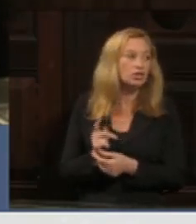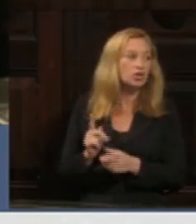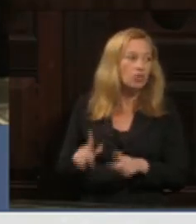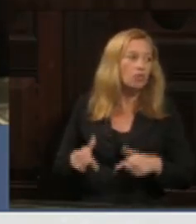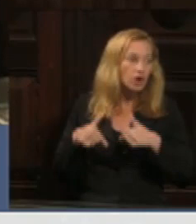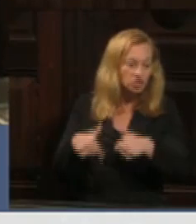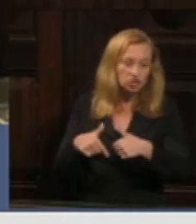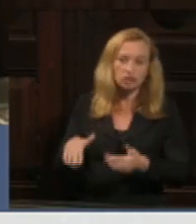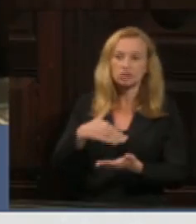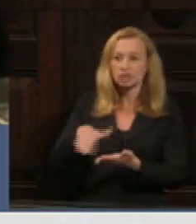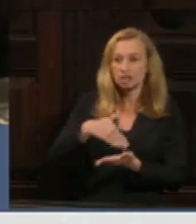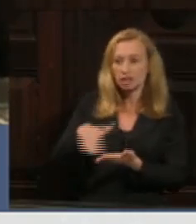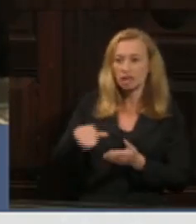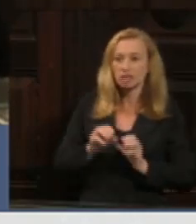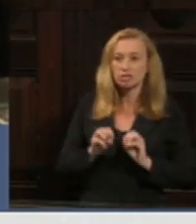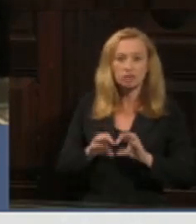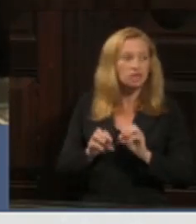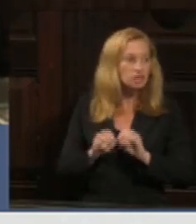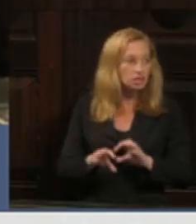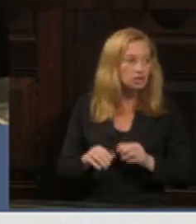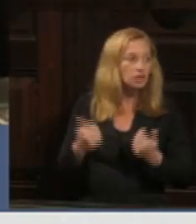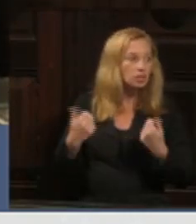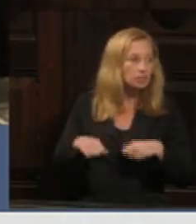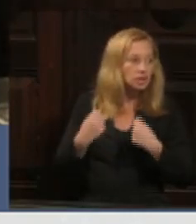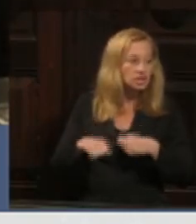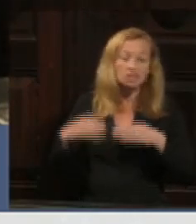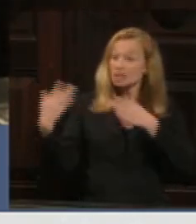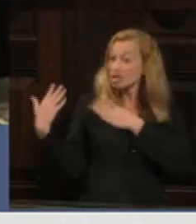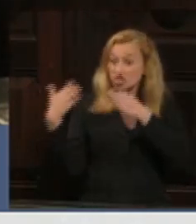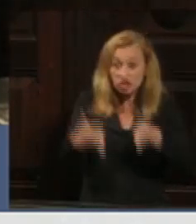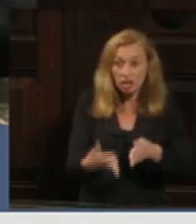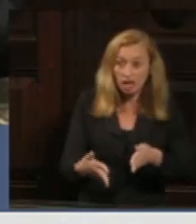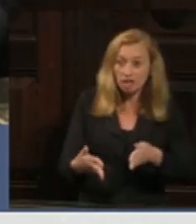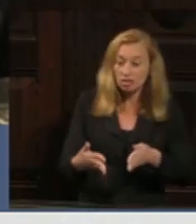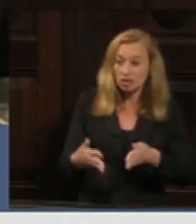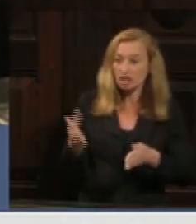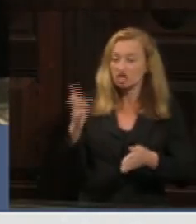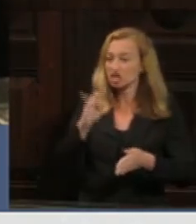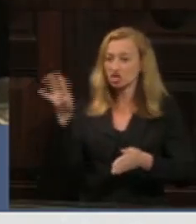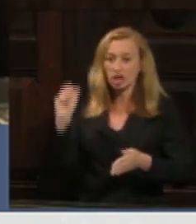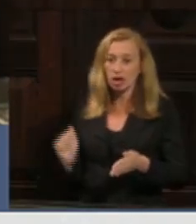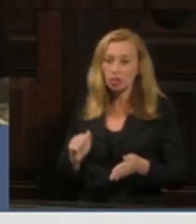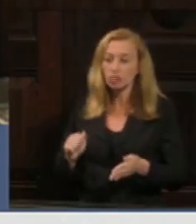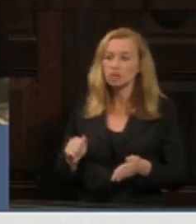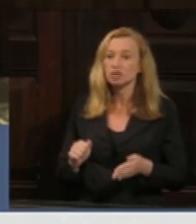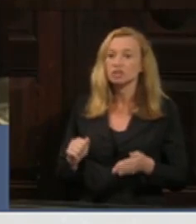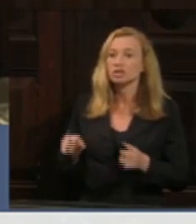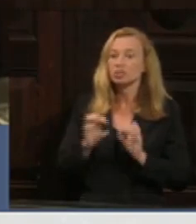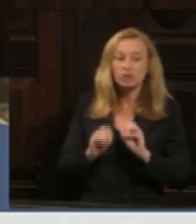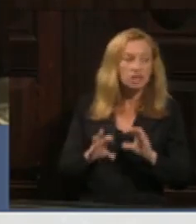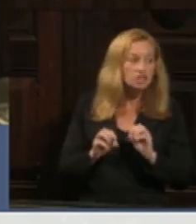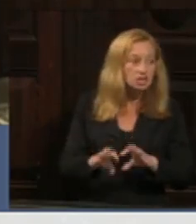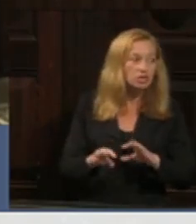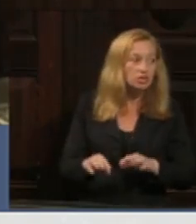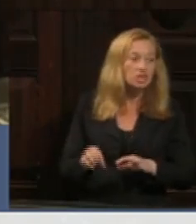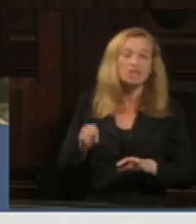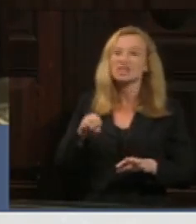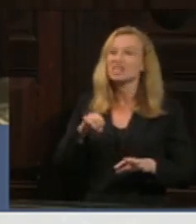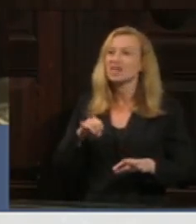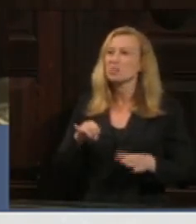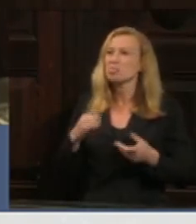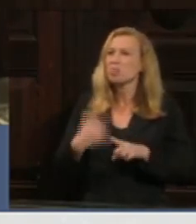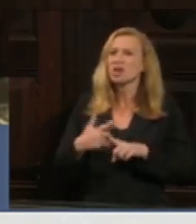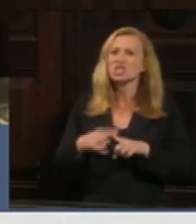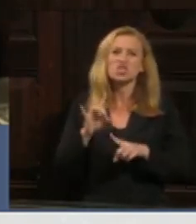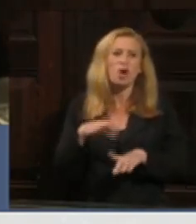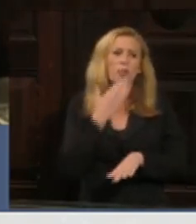concluo, deputada Marina, tinham que estar afetos diretamente à gestão da educação. Porque senão o secretário de Educação fica pedindo, ao secretário de